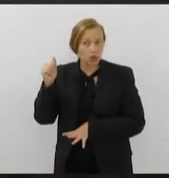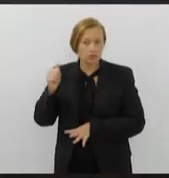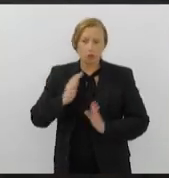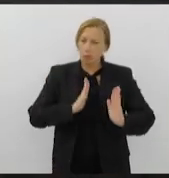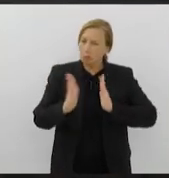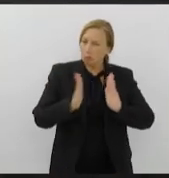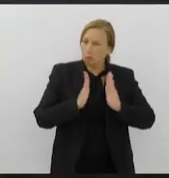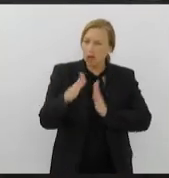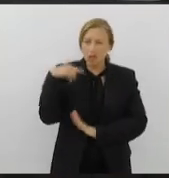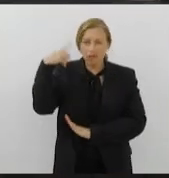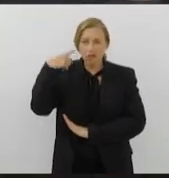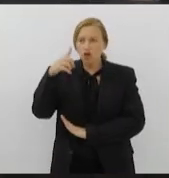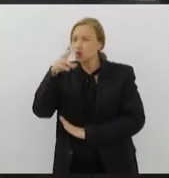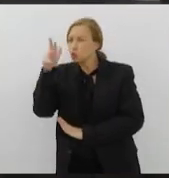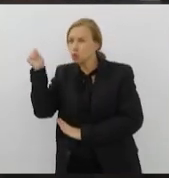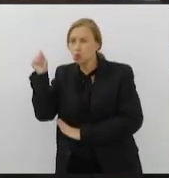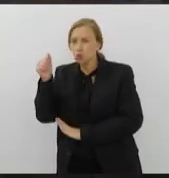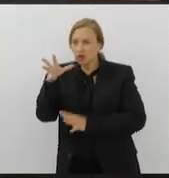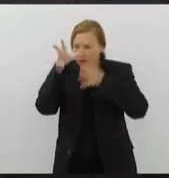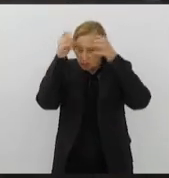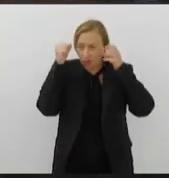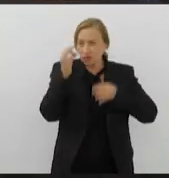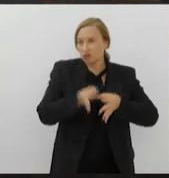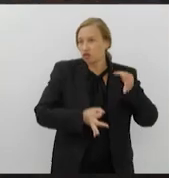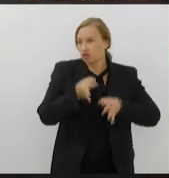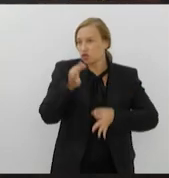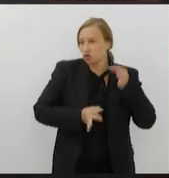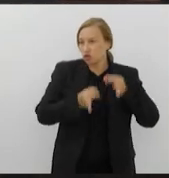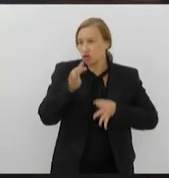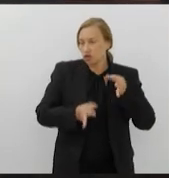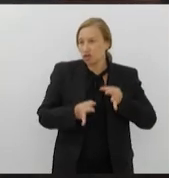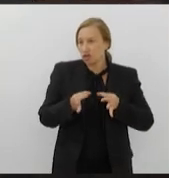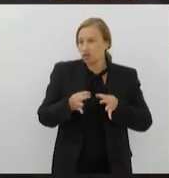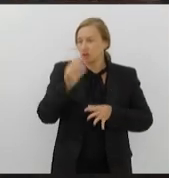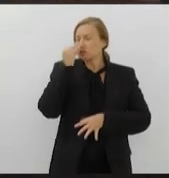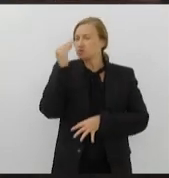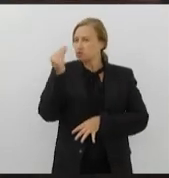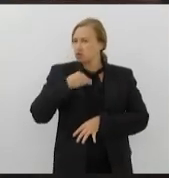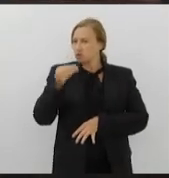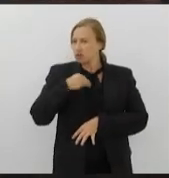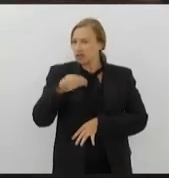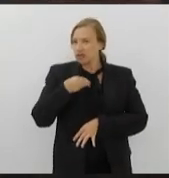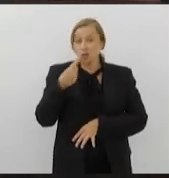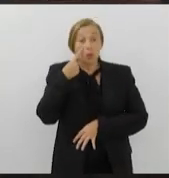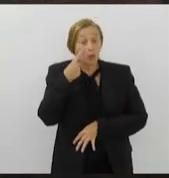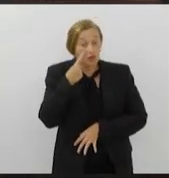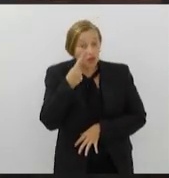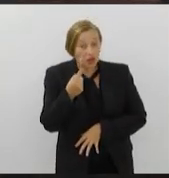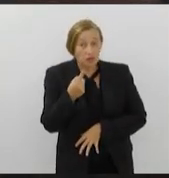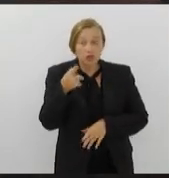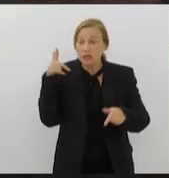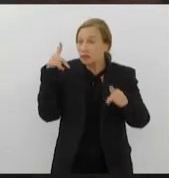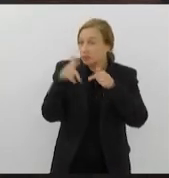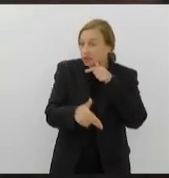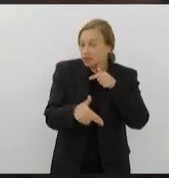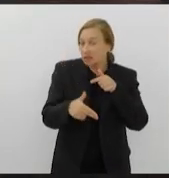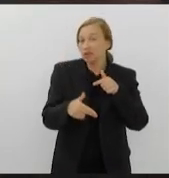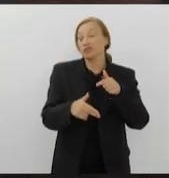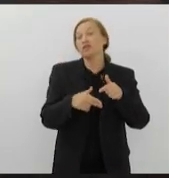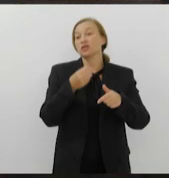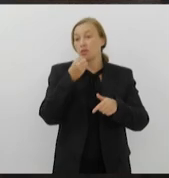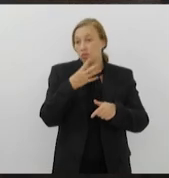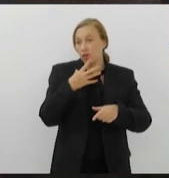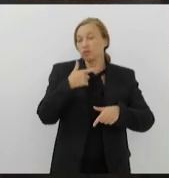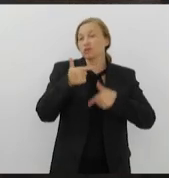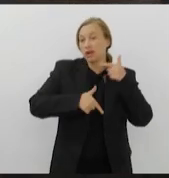de advocacia, sequer no Tribunal de Justiça, a gente foi tão maltratado como tem sido e impedido de exercer a boa política